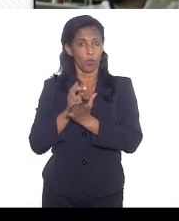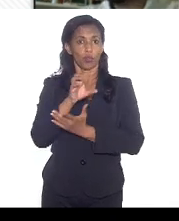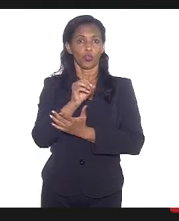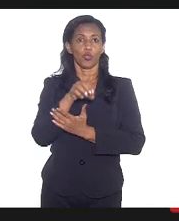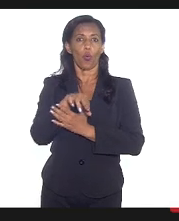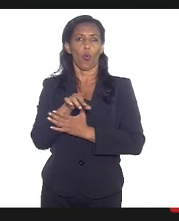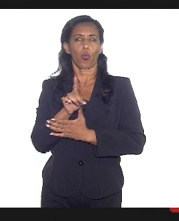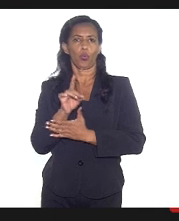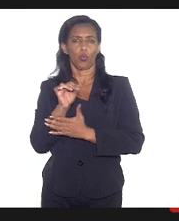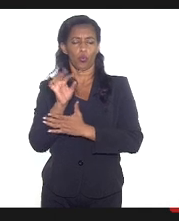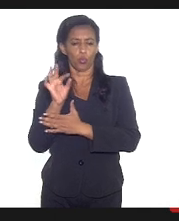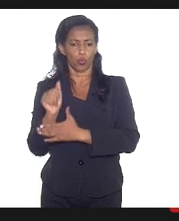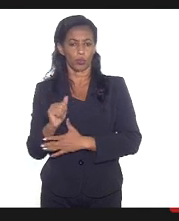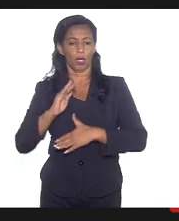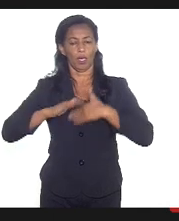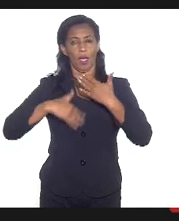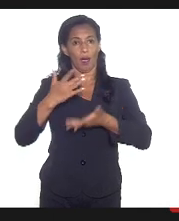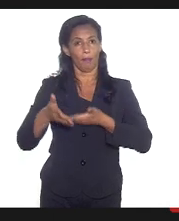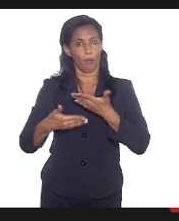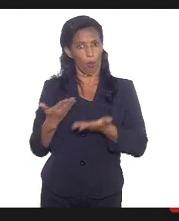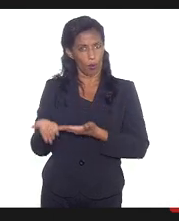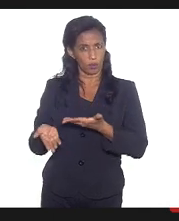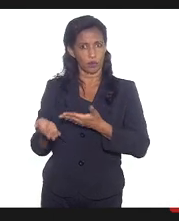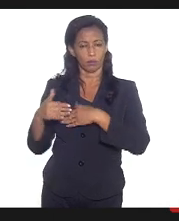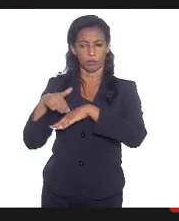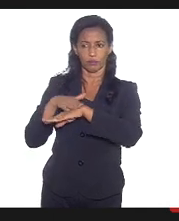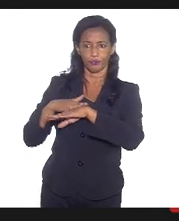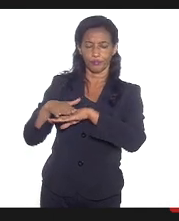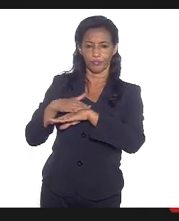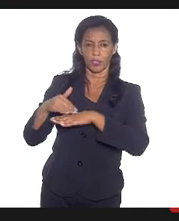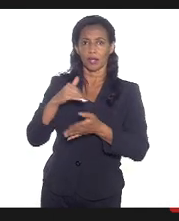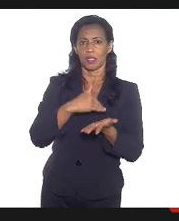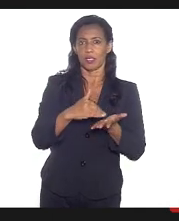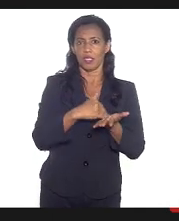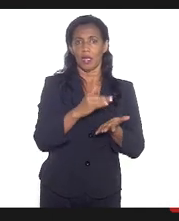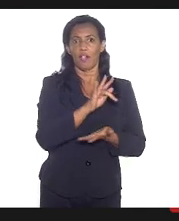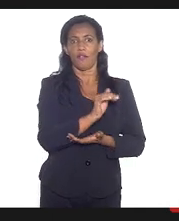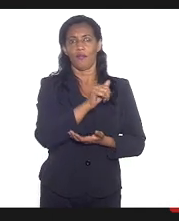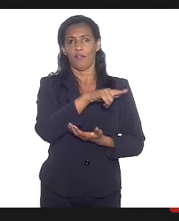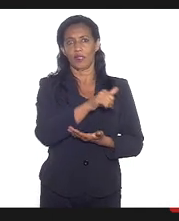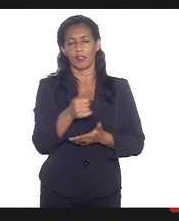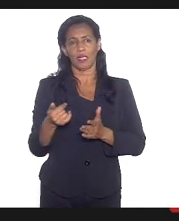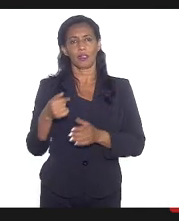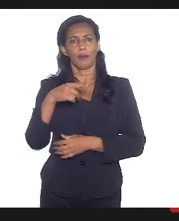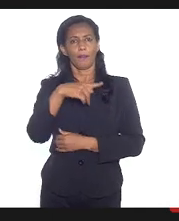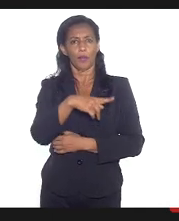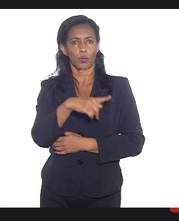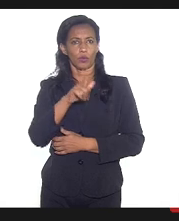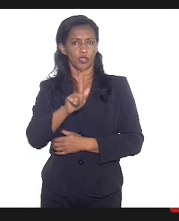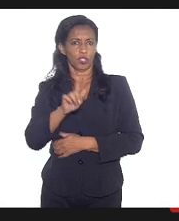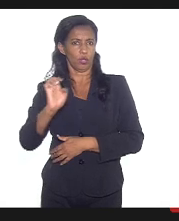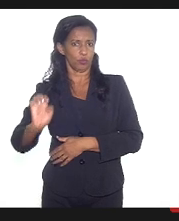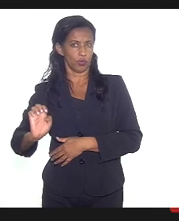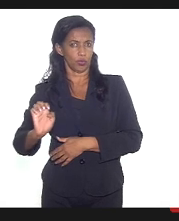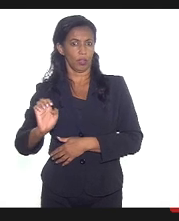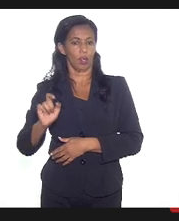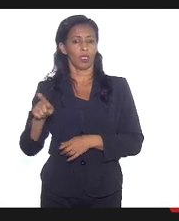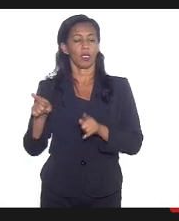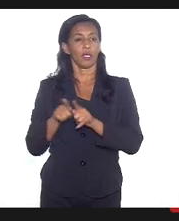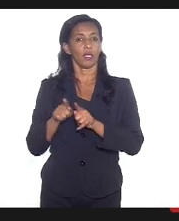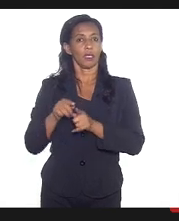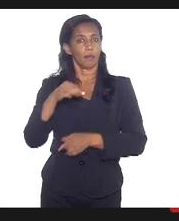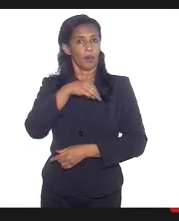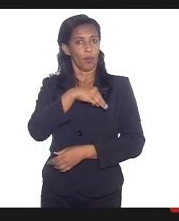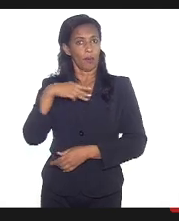muito importante, após uma negociação que envolvesse Secretaria de Fazenda, Procuradoria-Geral do Estado e o Ministério Público,